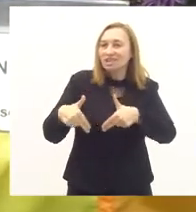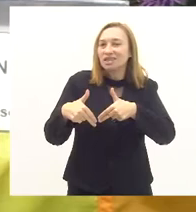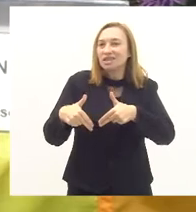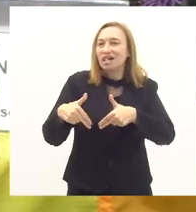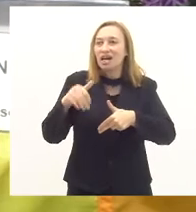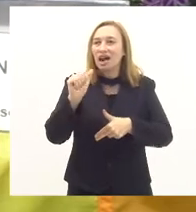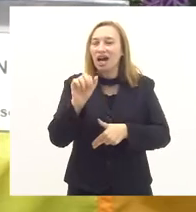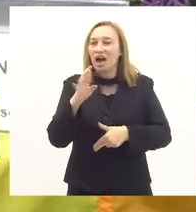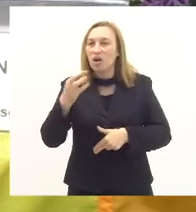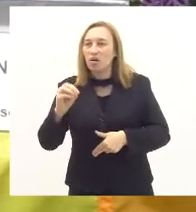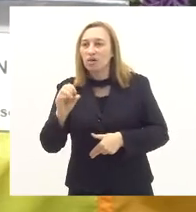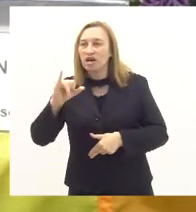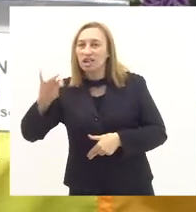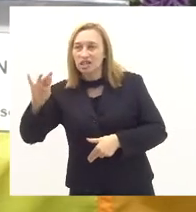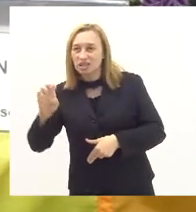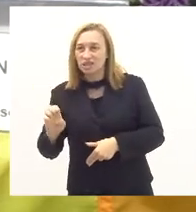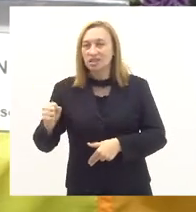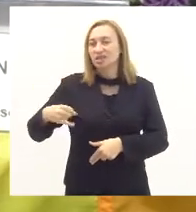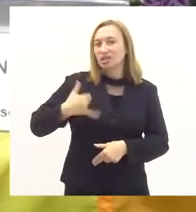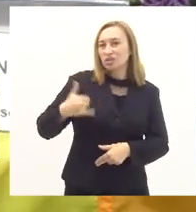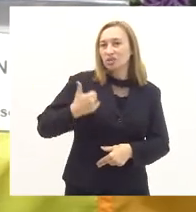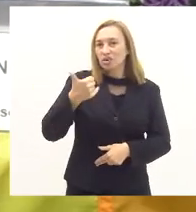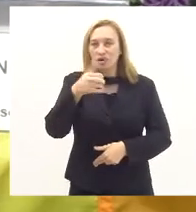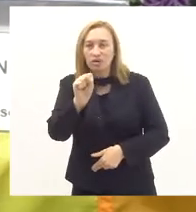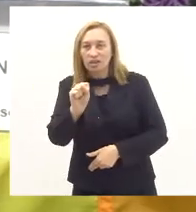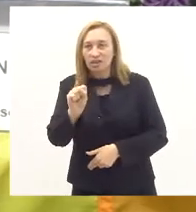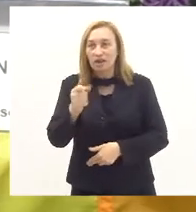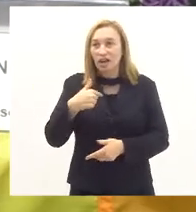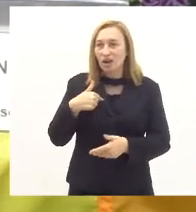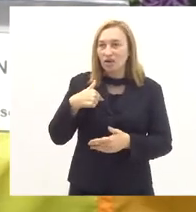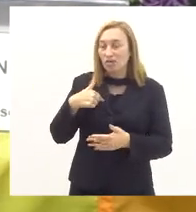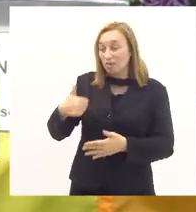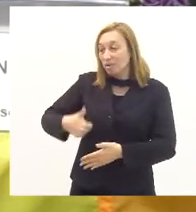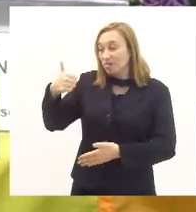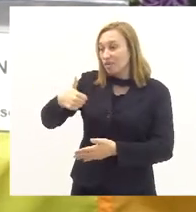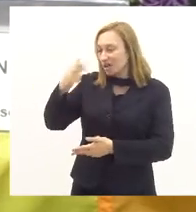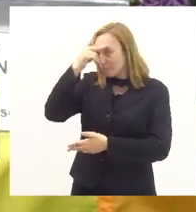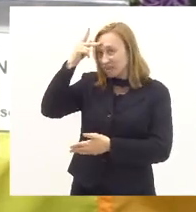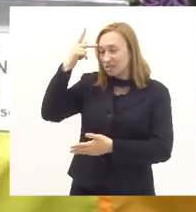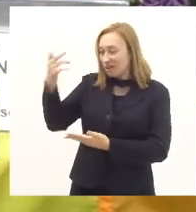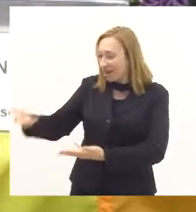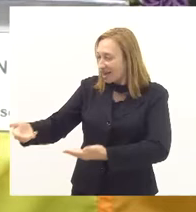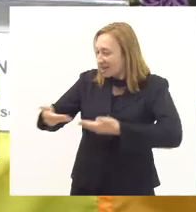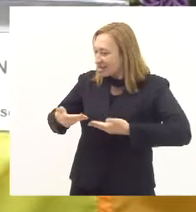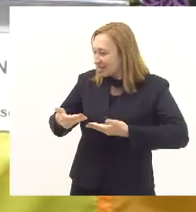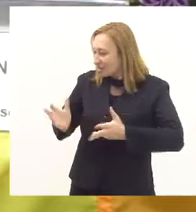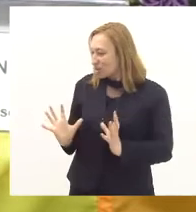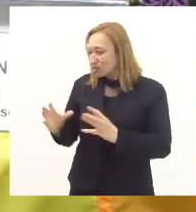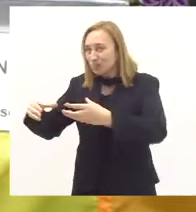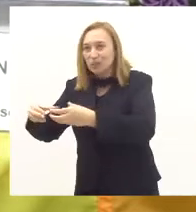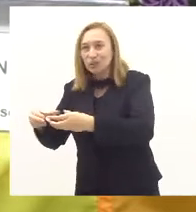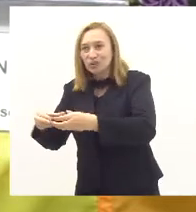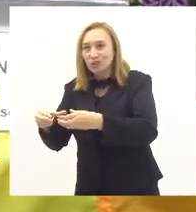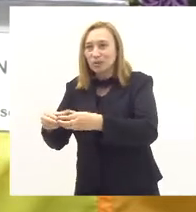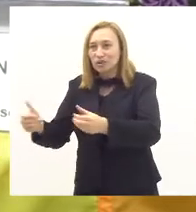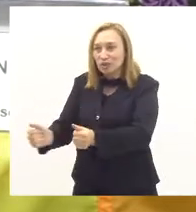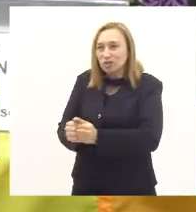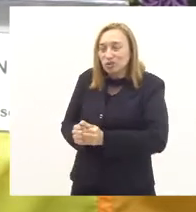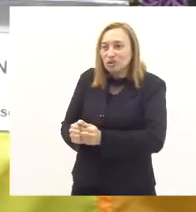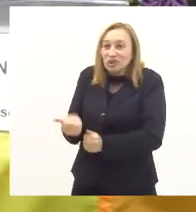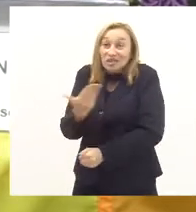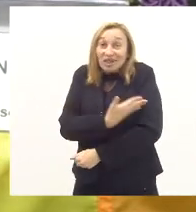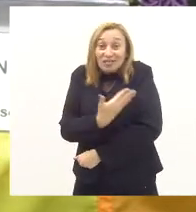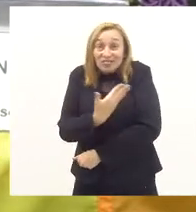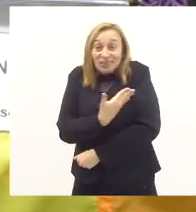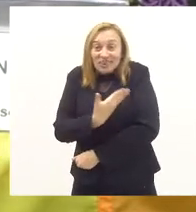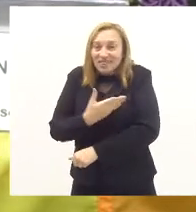Arco-Íris, aos 18 anos de idade. Tive o prazer de ter sido a primeira pessoa a recebê-la no grupo e nos tornamos muito amigos